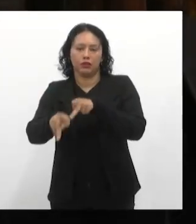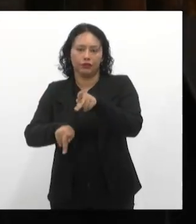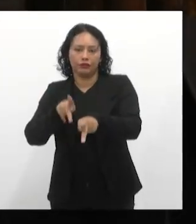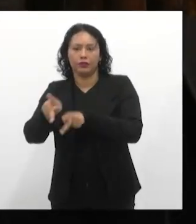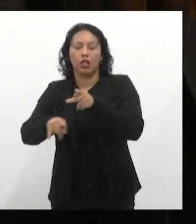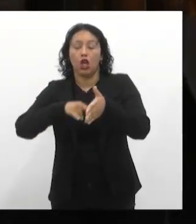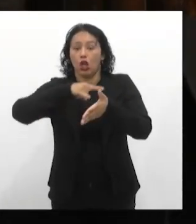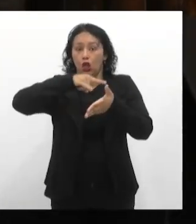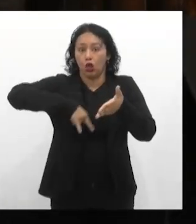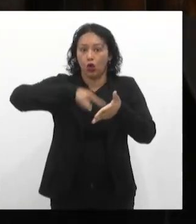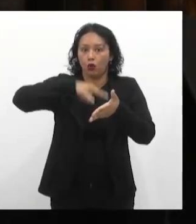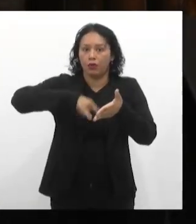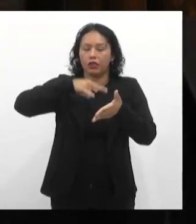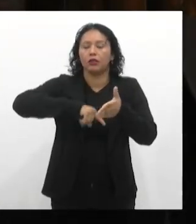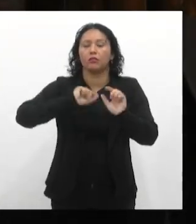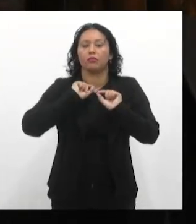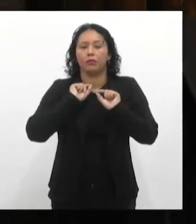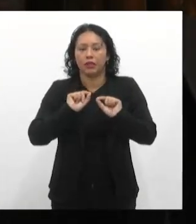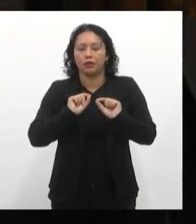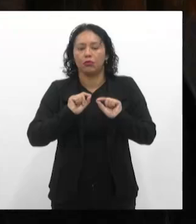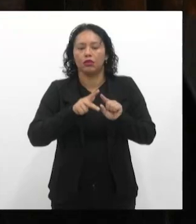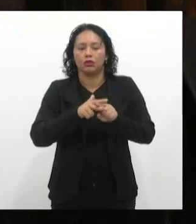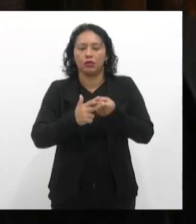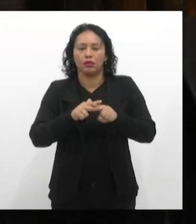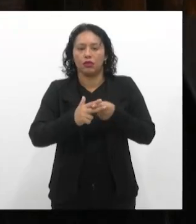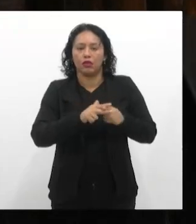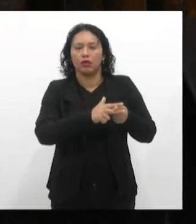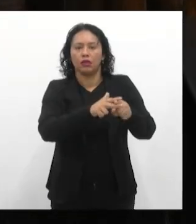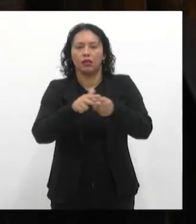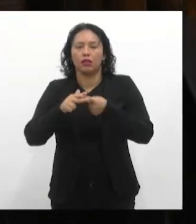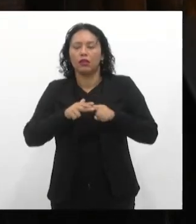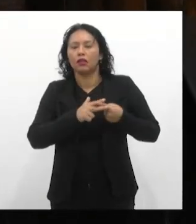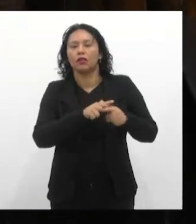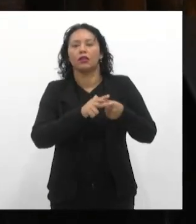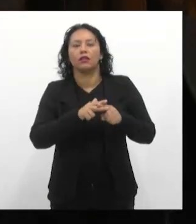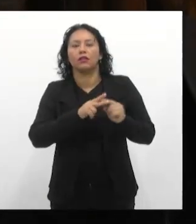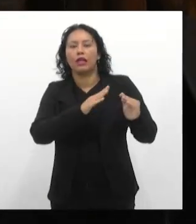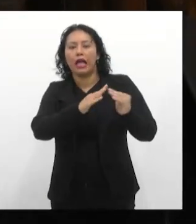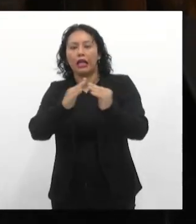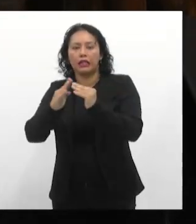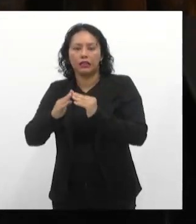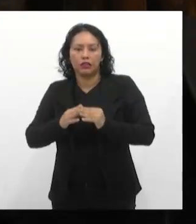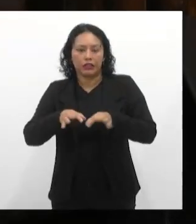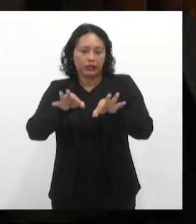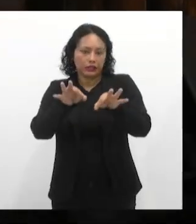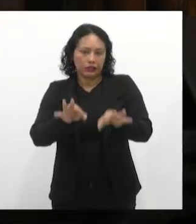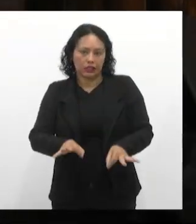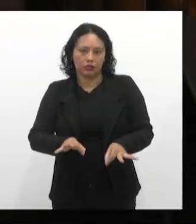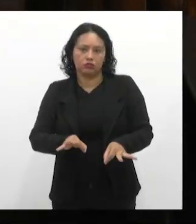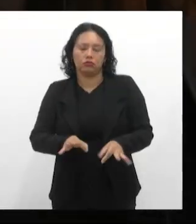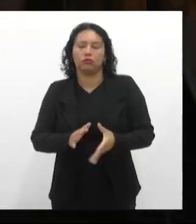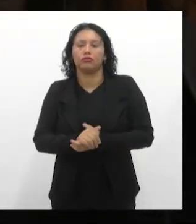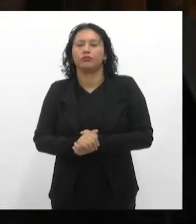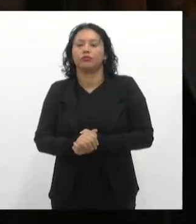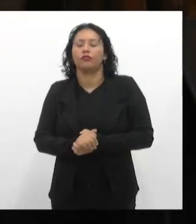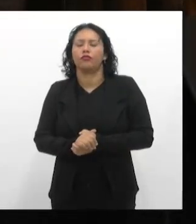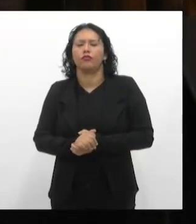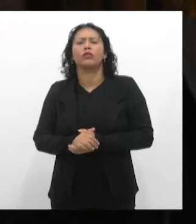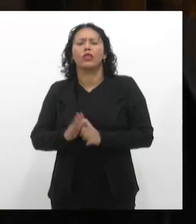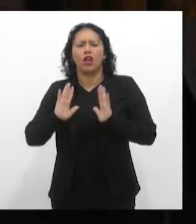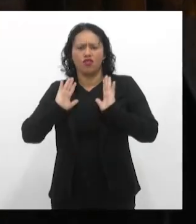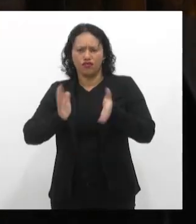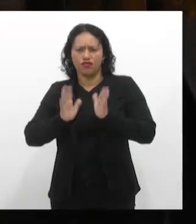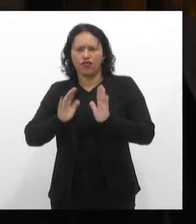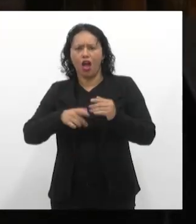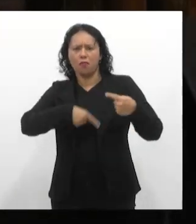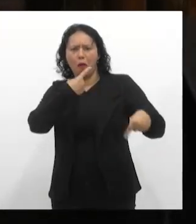que possa regularizar fundiariamente essas habitações. Bom, nós já fizemos um debate